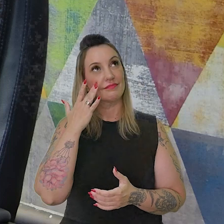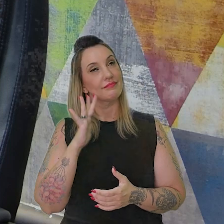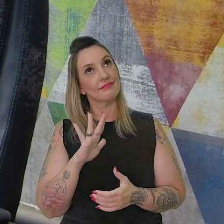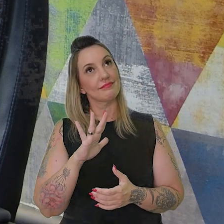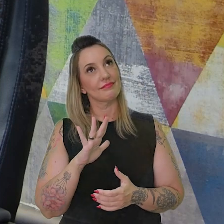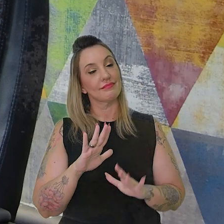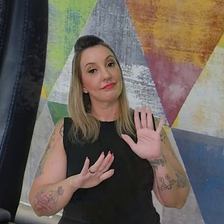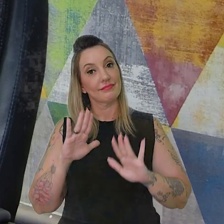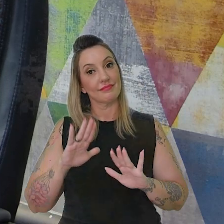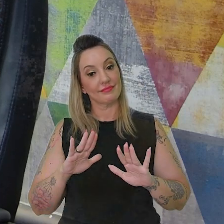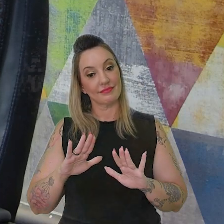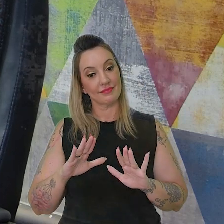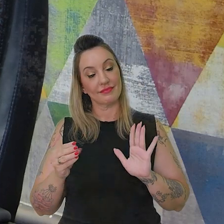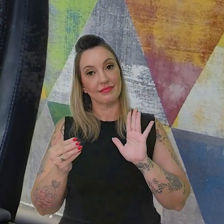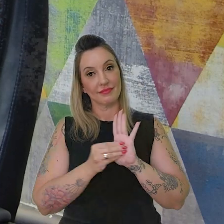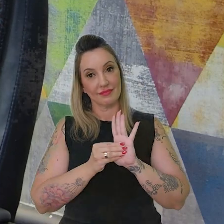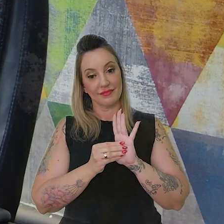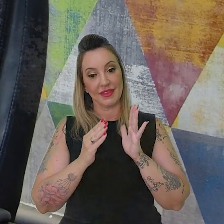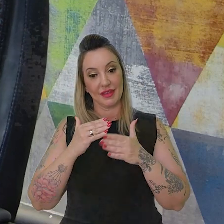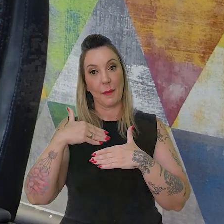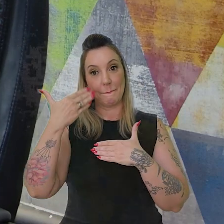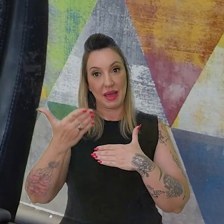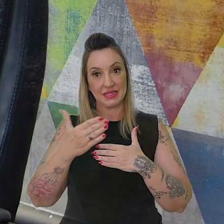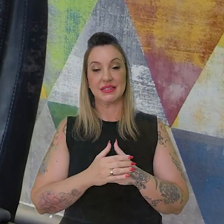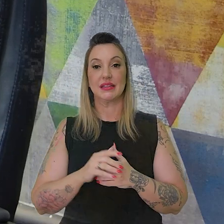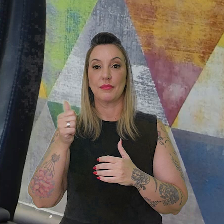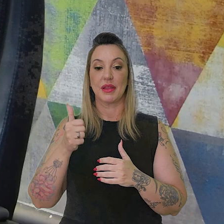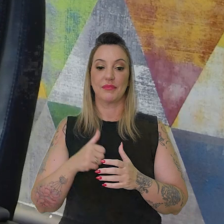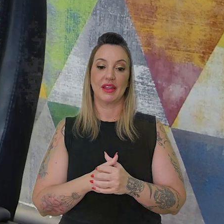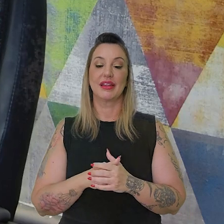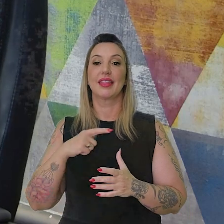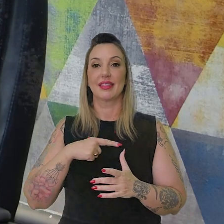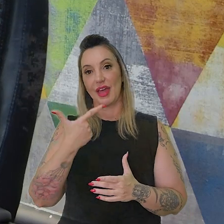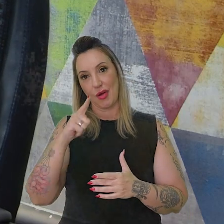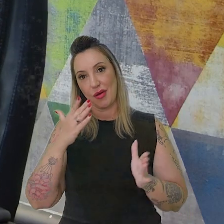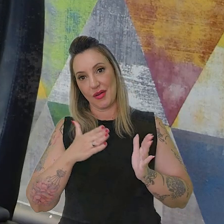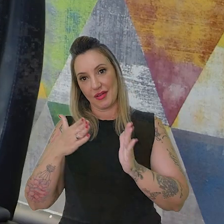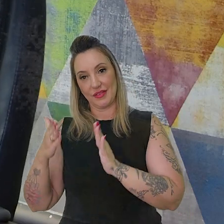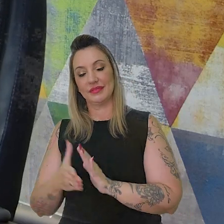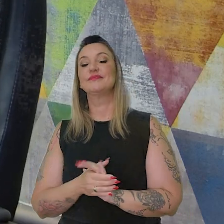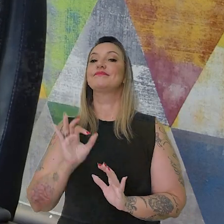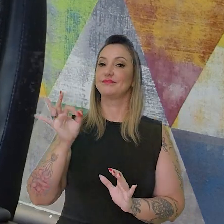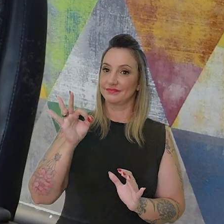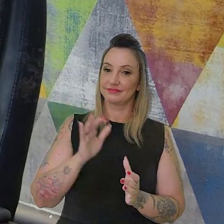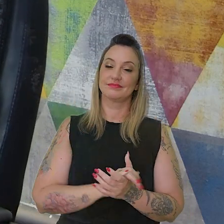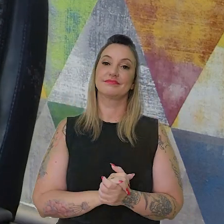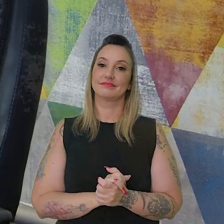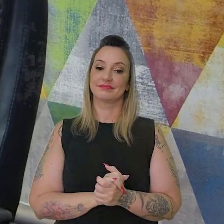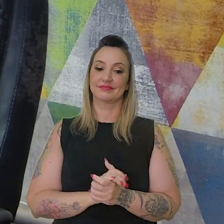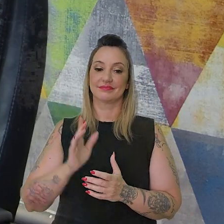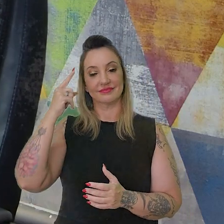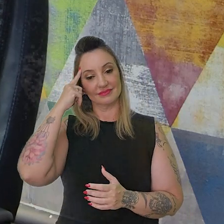não sei eu talvez quando a gente postar já tenha passado essa primeira edição mas terá outras edições né PR gente terão Com